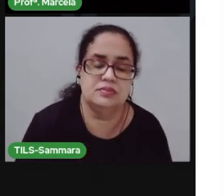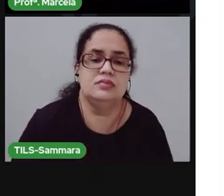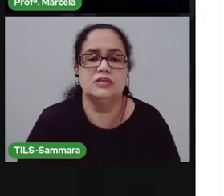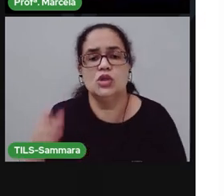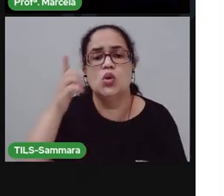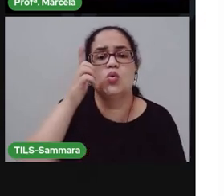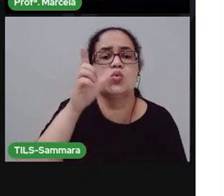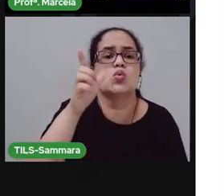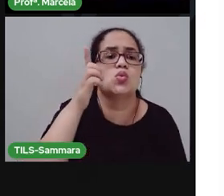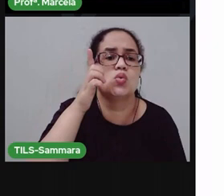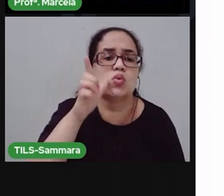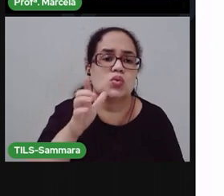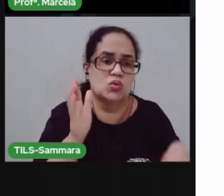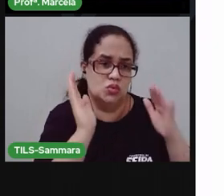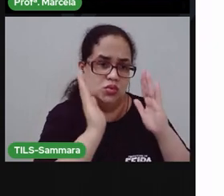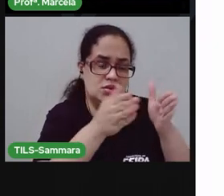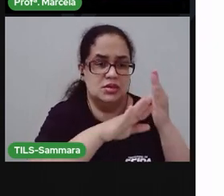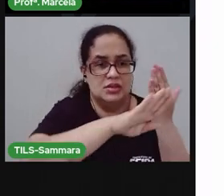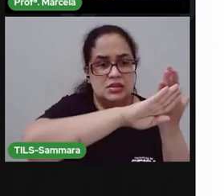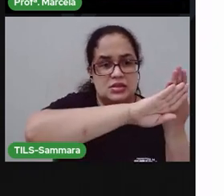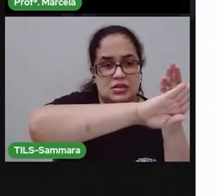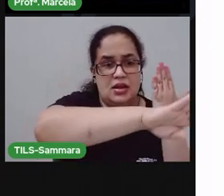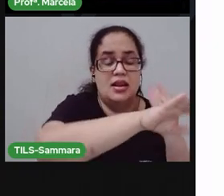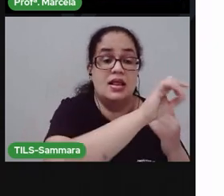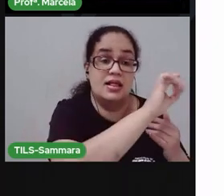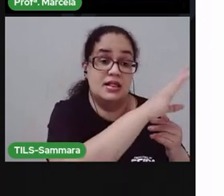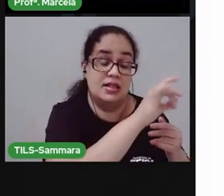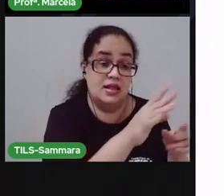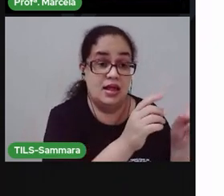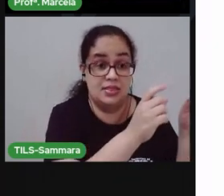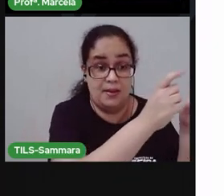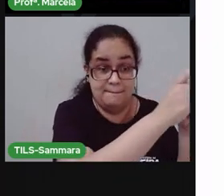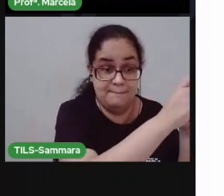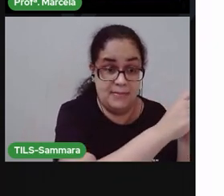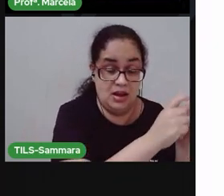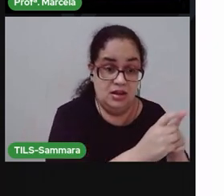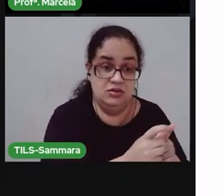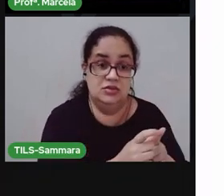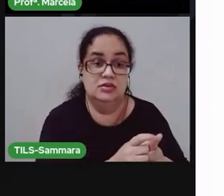Consegue ver o espaço que está separando cada palavra?